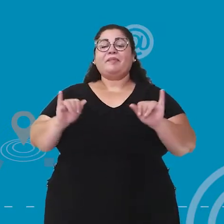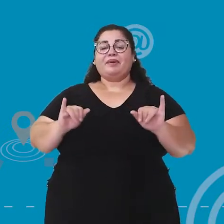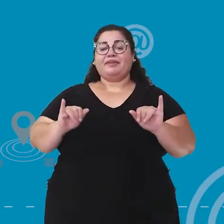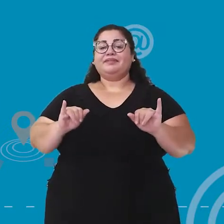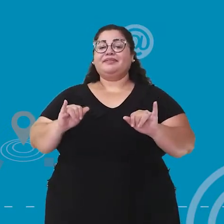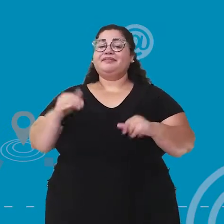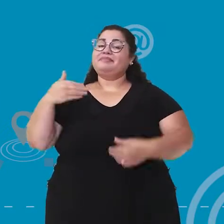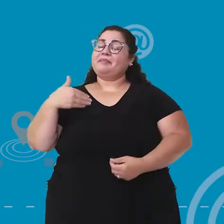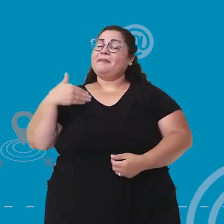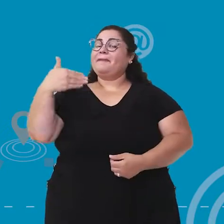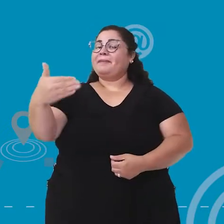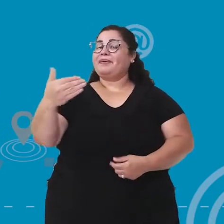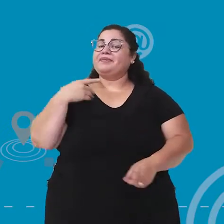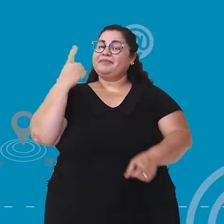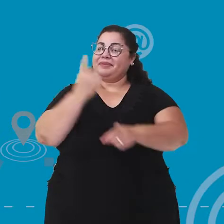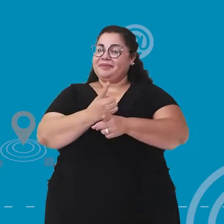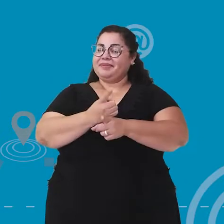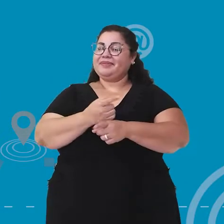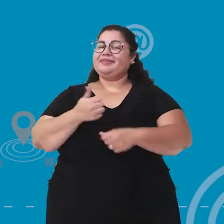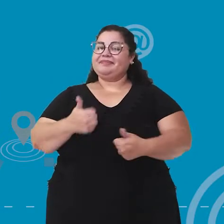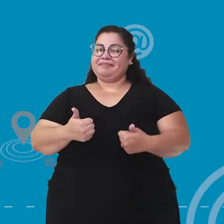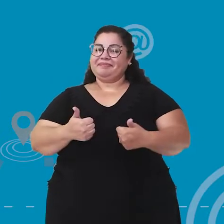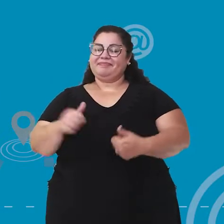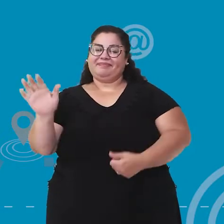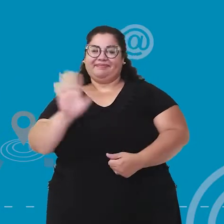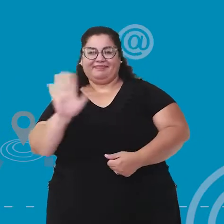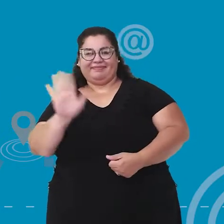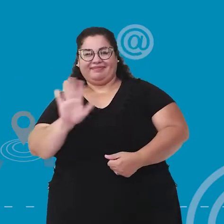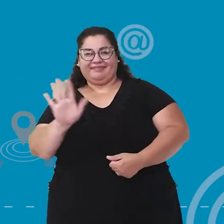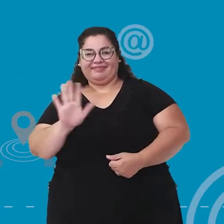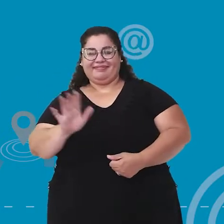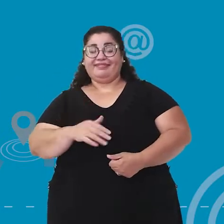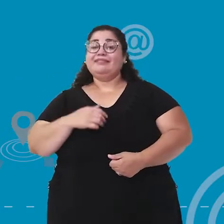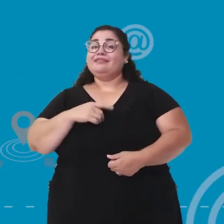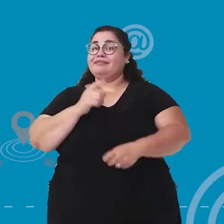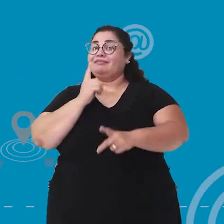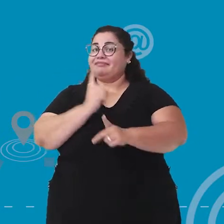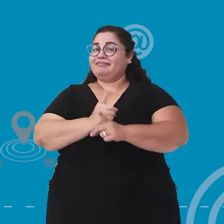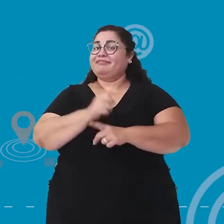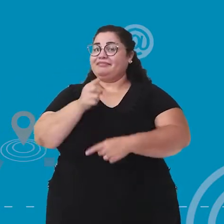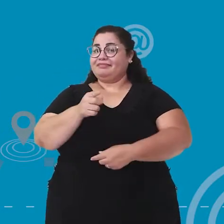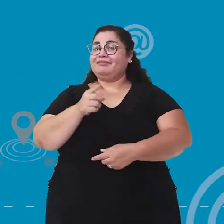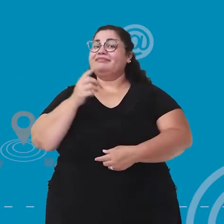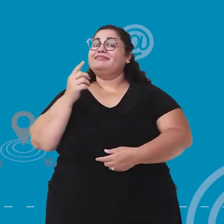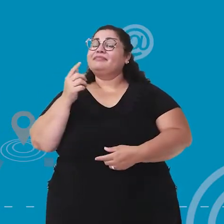Nos vemos na próxima semana. Até lá e contamos